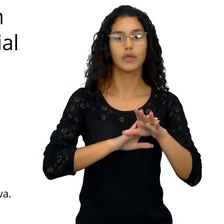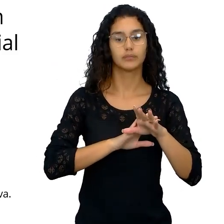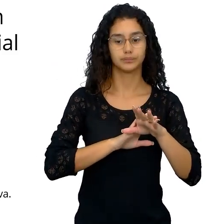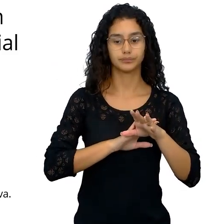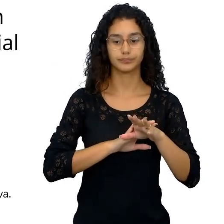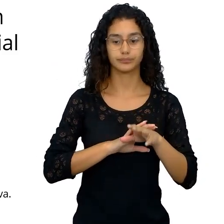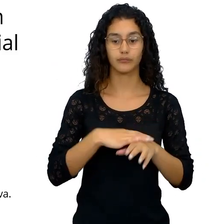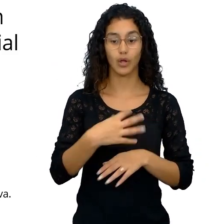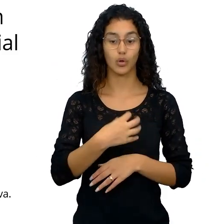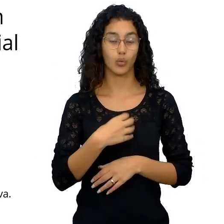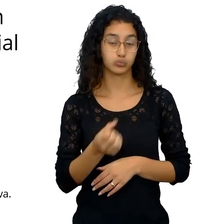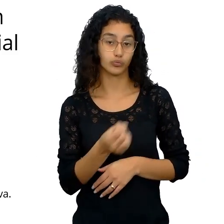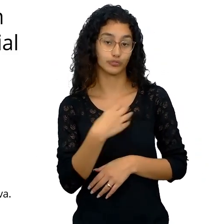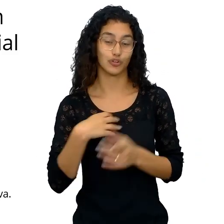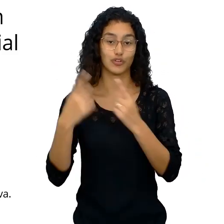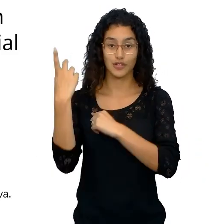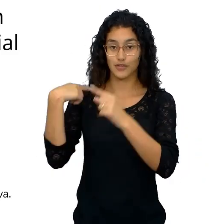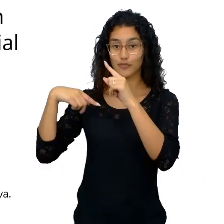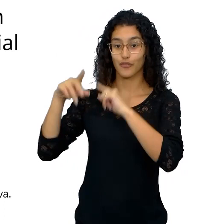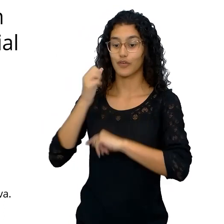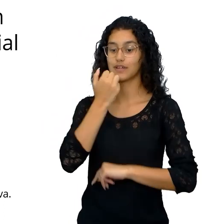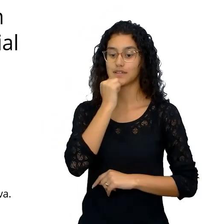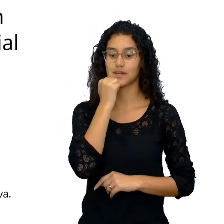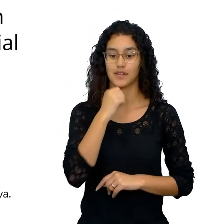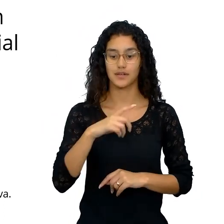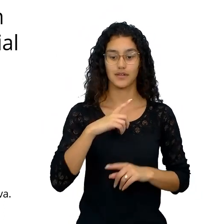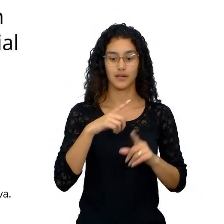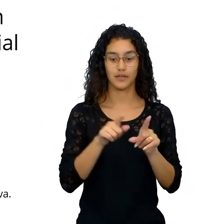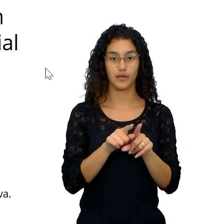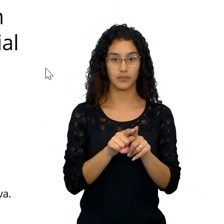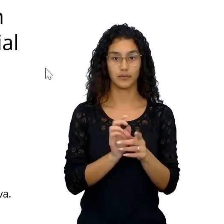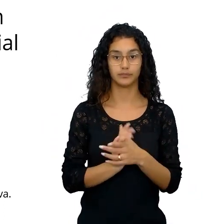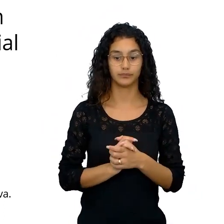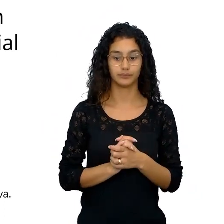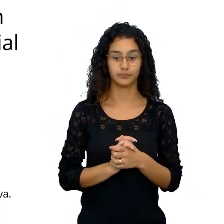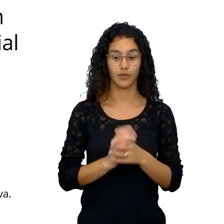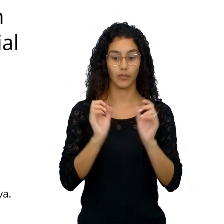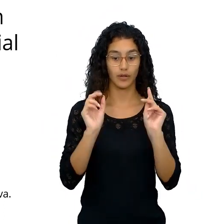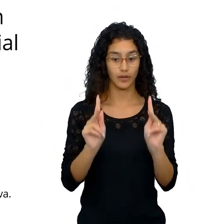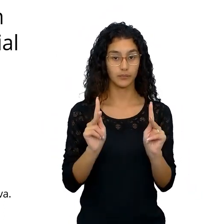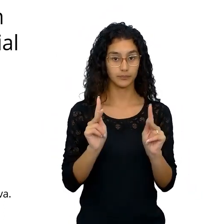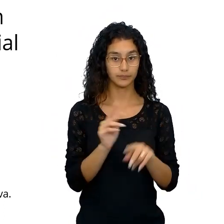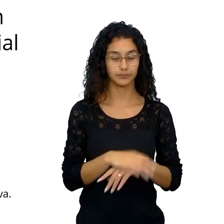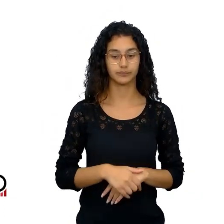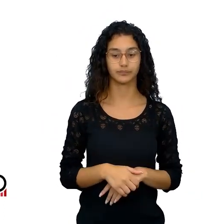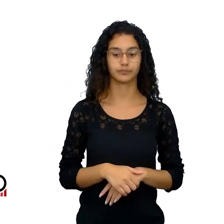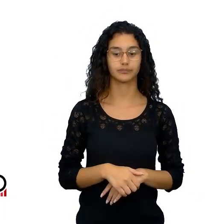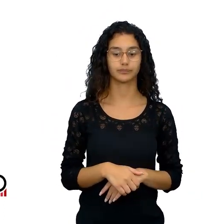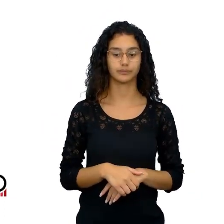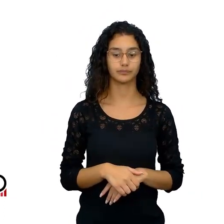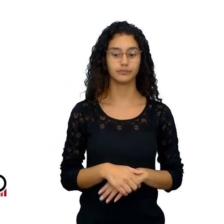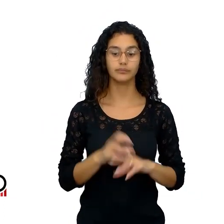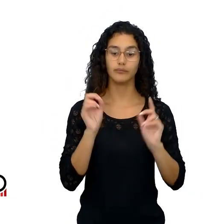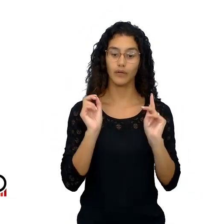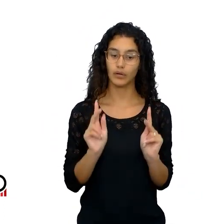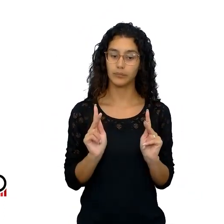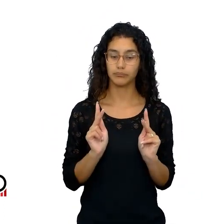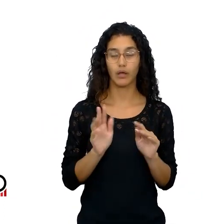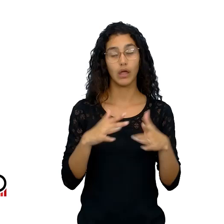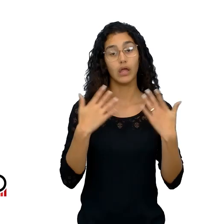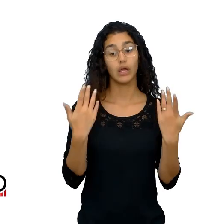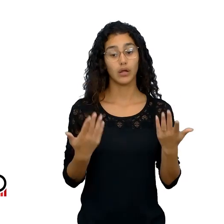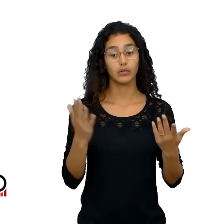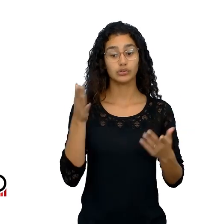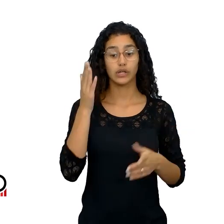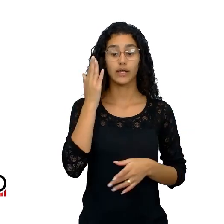né, formas de se desenvolver ciência. Então, isso também é interessante a gente discutir, tá bom? Tá bem, Mariana. Então,